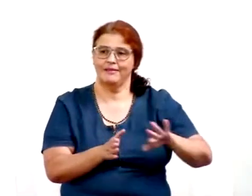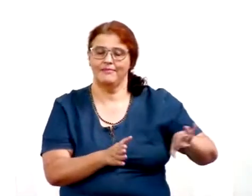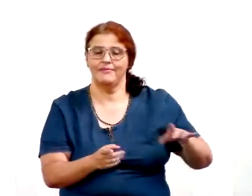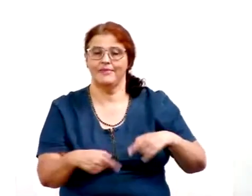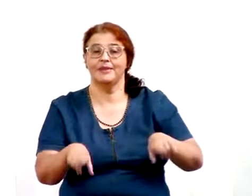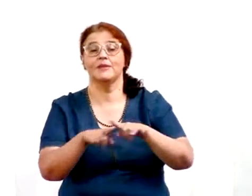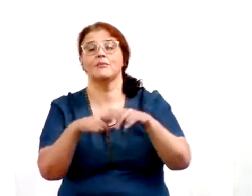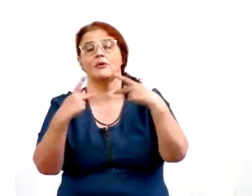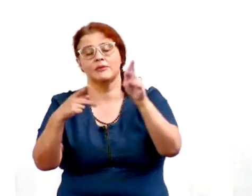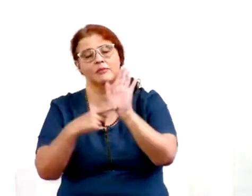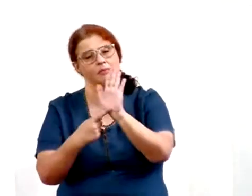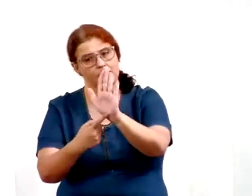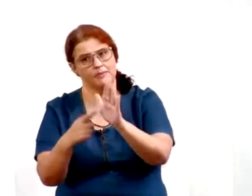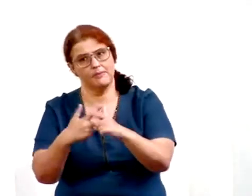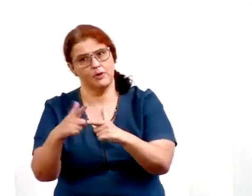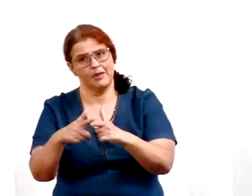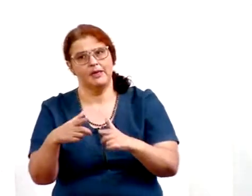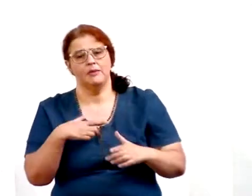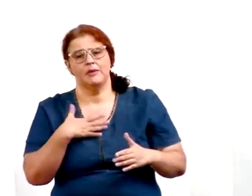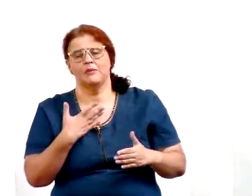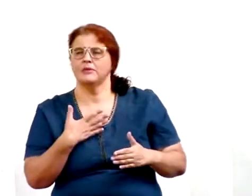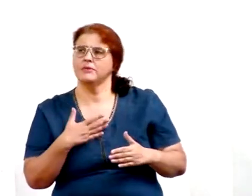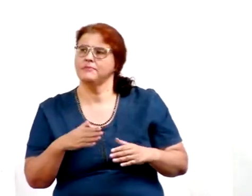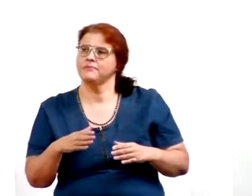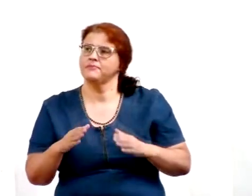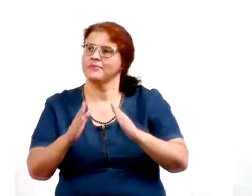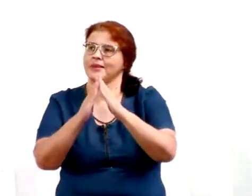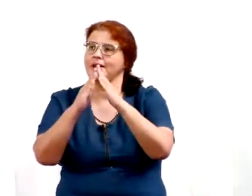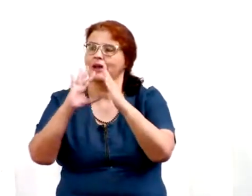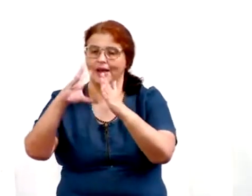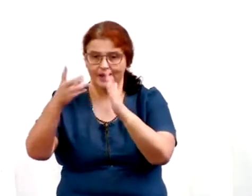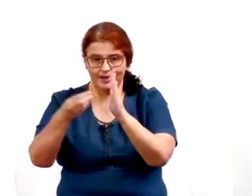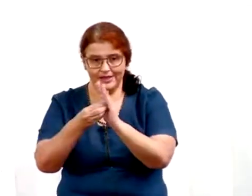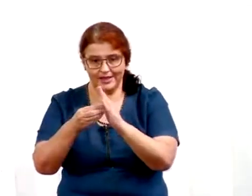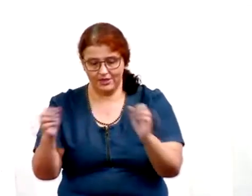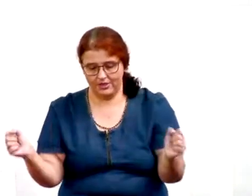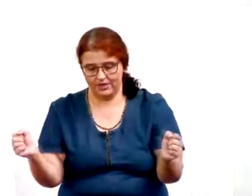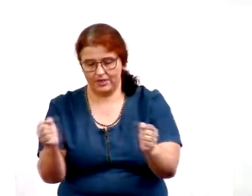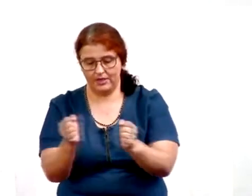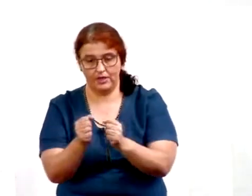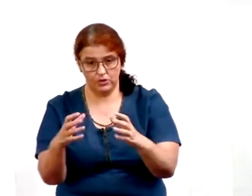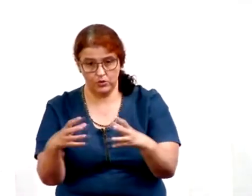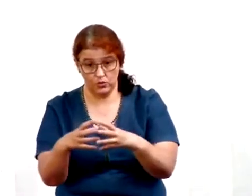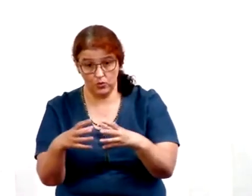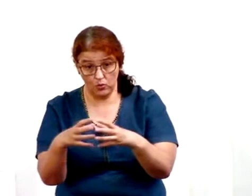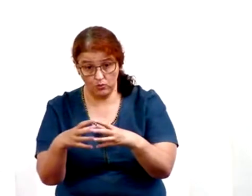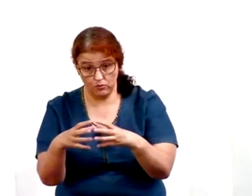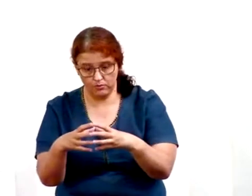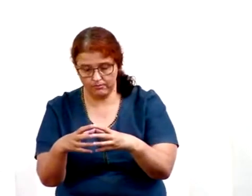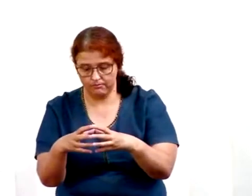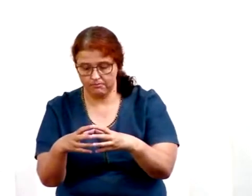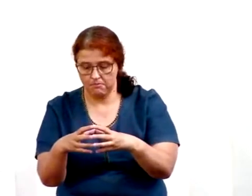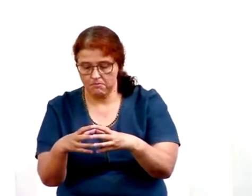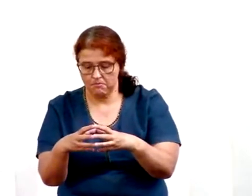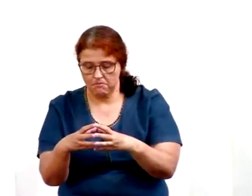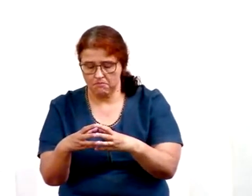Deus. Então existiam muitas coisas, muitos problemas, muita desordem no meio da igreja.